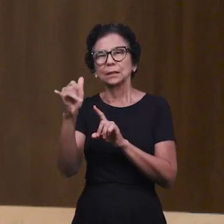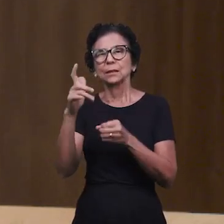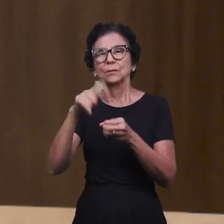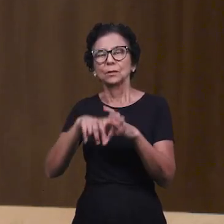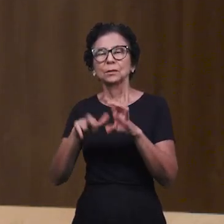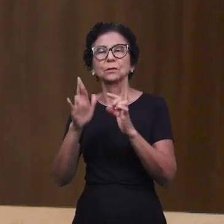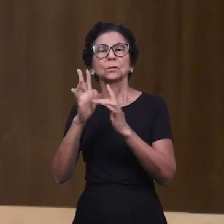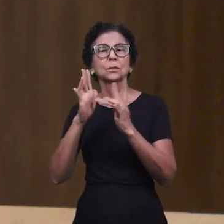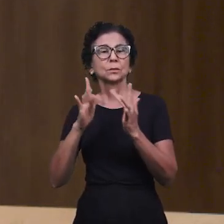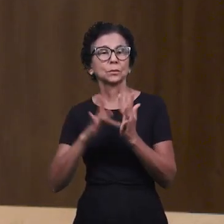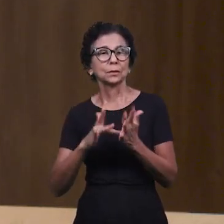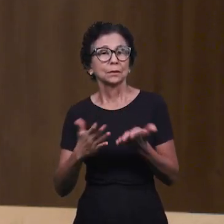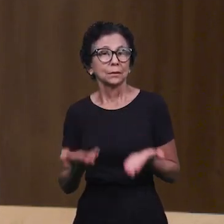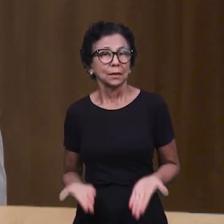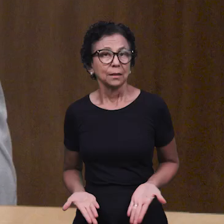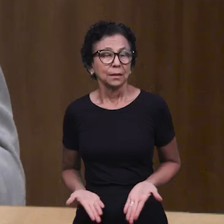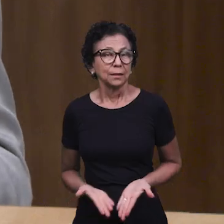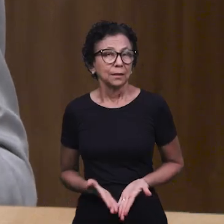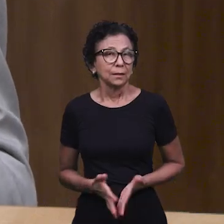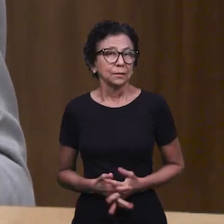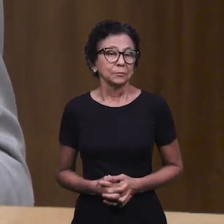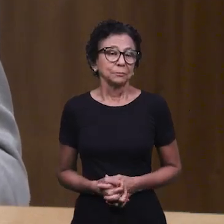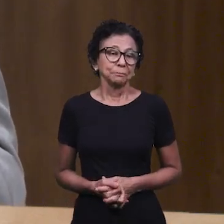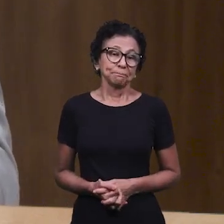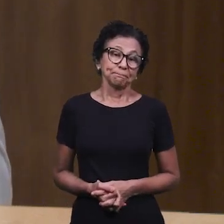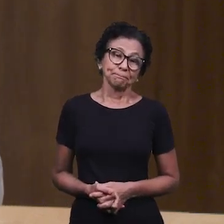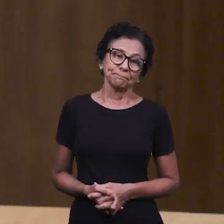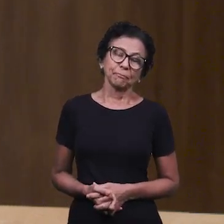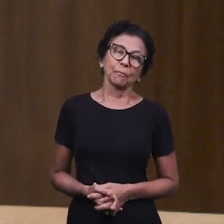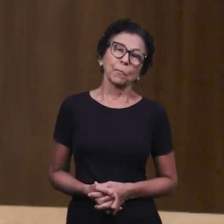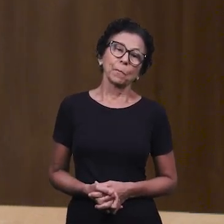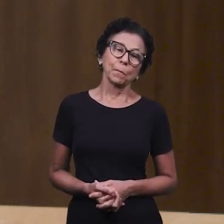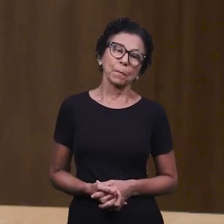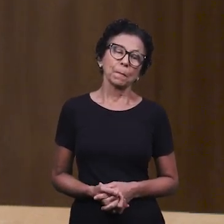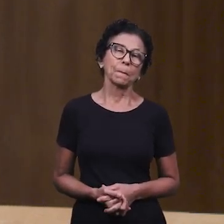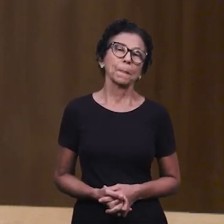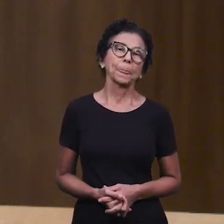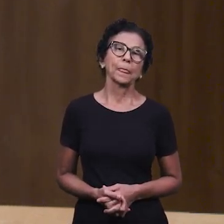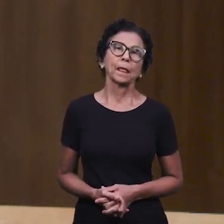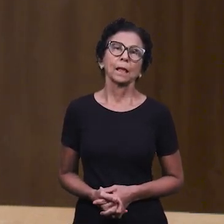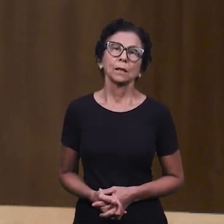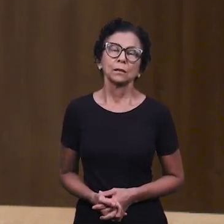uma associação com tudo aquilo que nós estamos aprendendo no estudo das 7